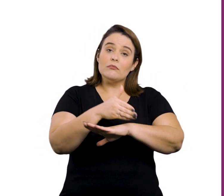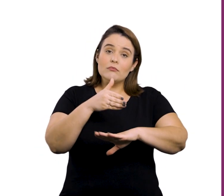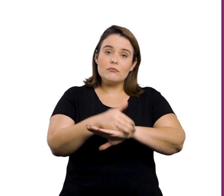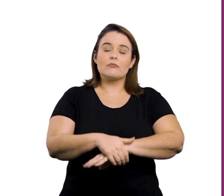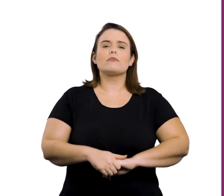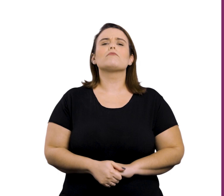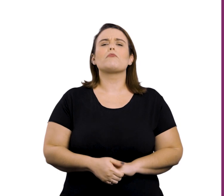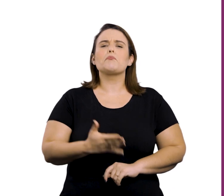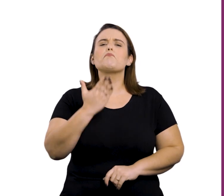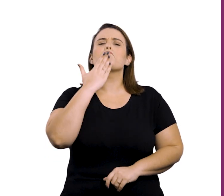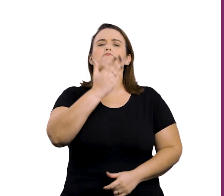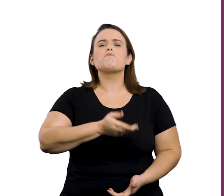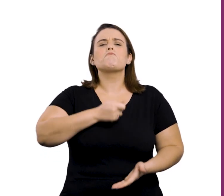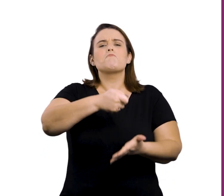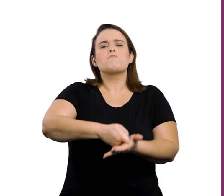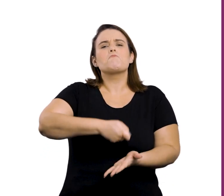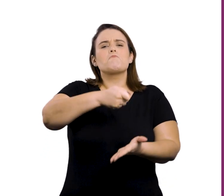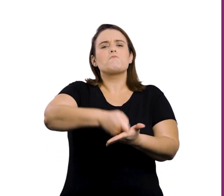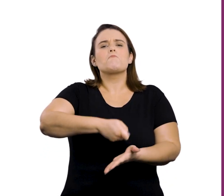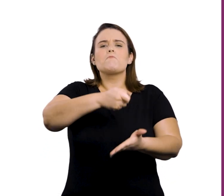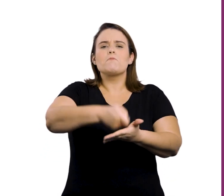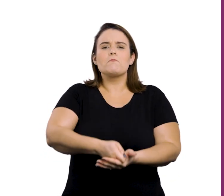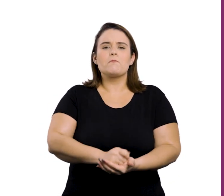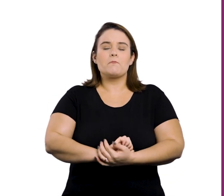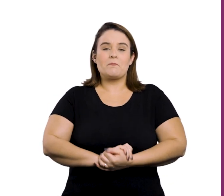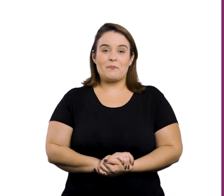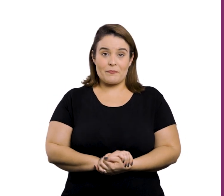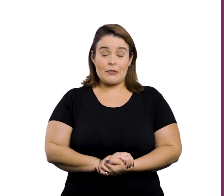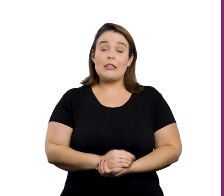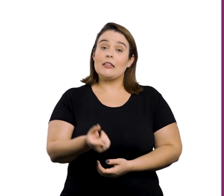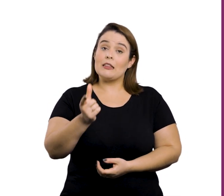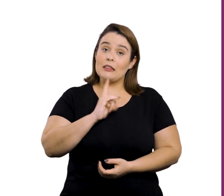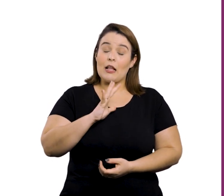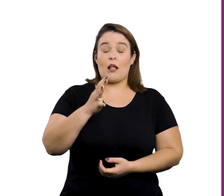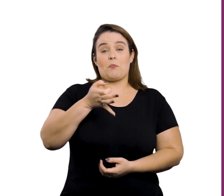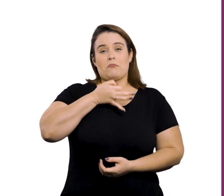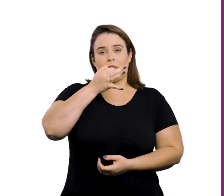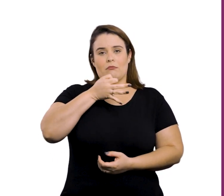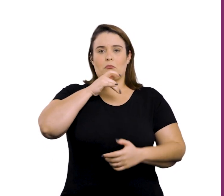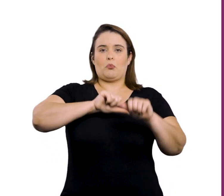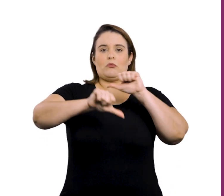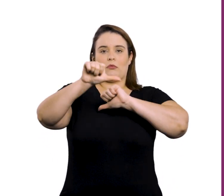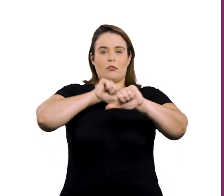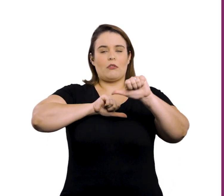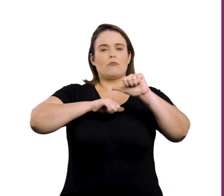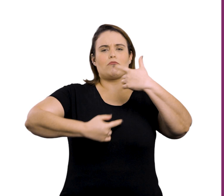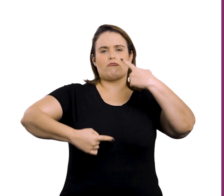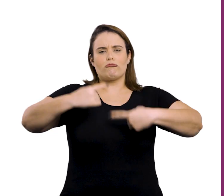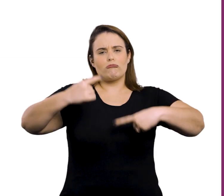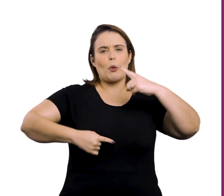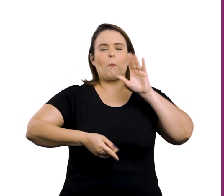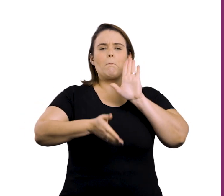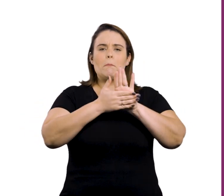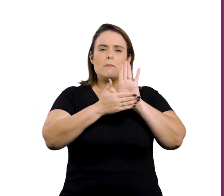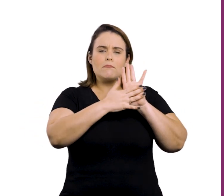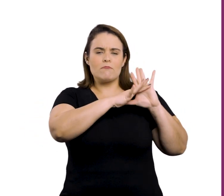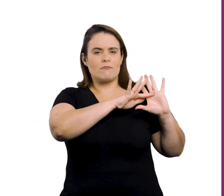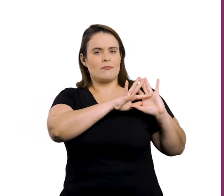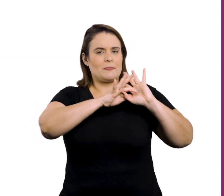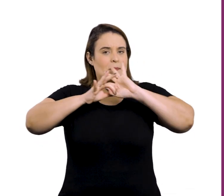de participação com as suas reivindicações. Assim, existe a chance de transformar os debates em